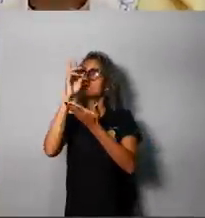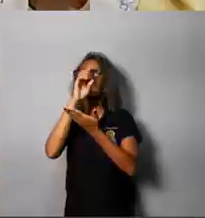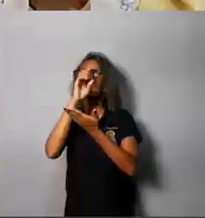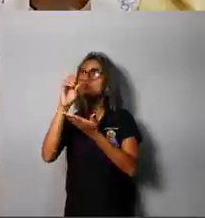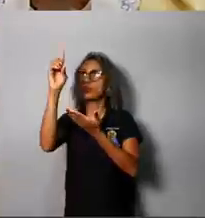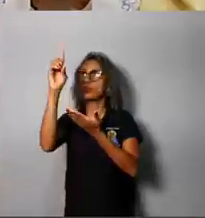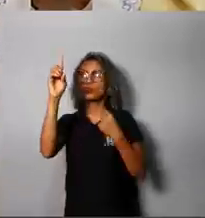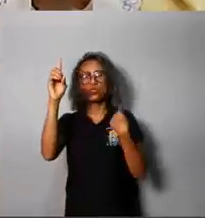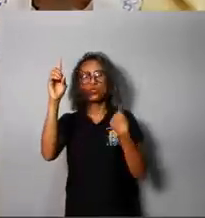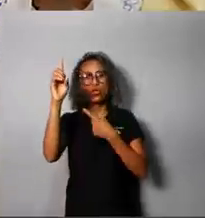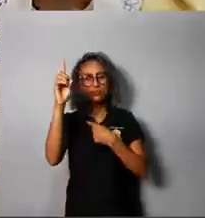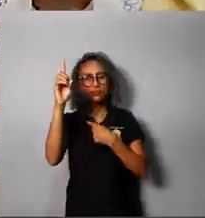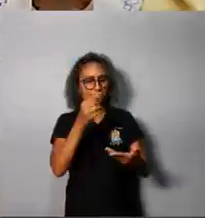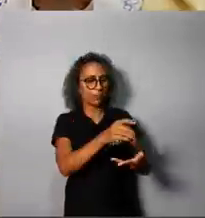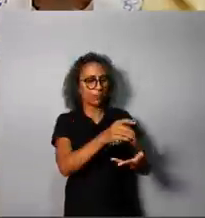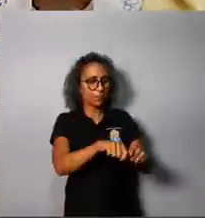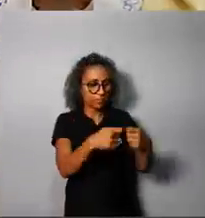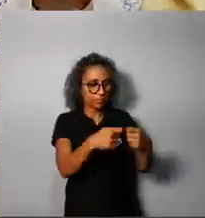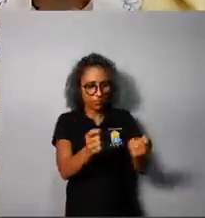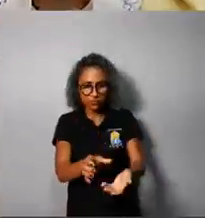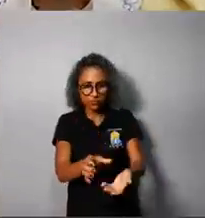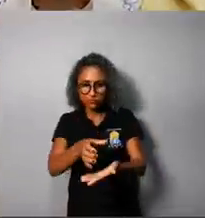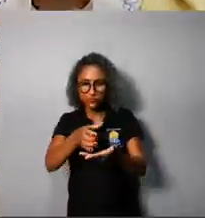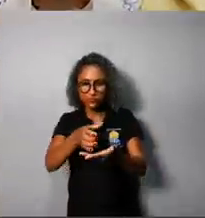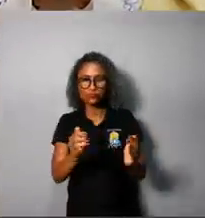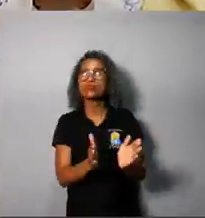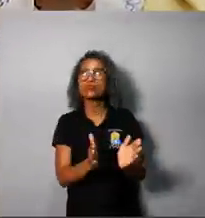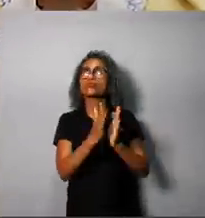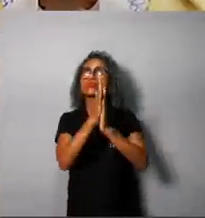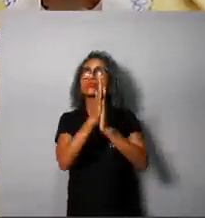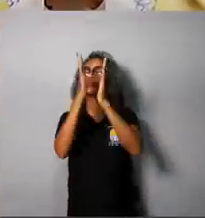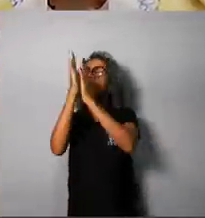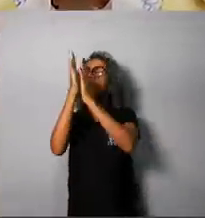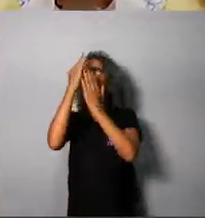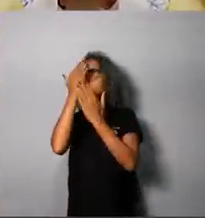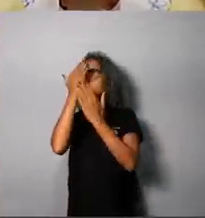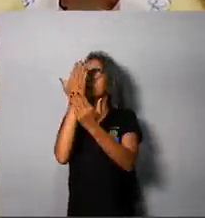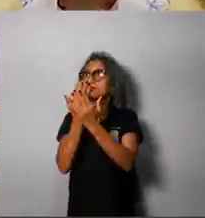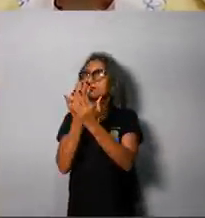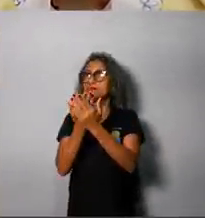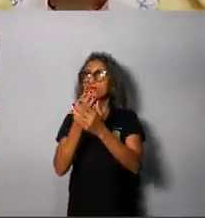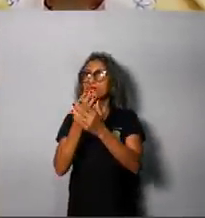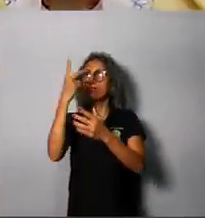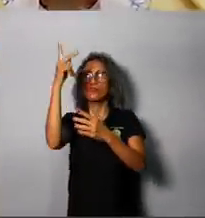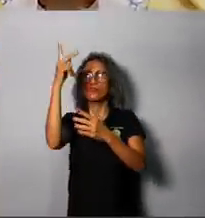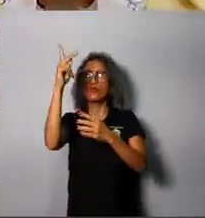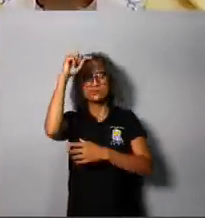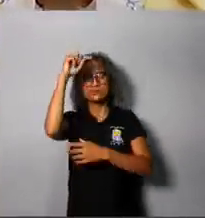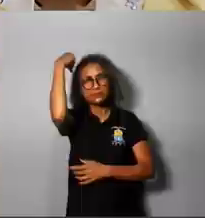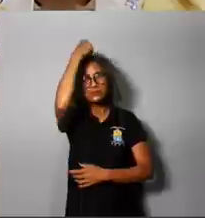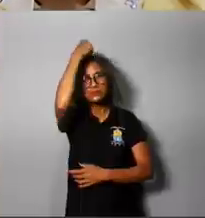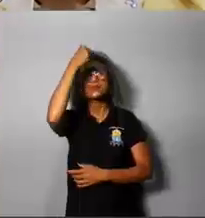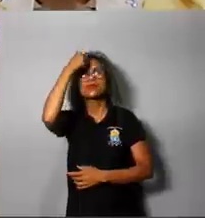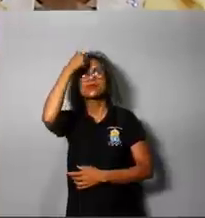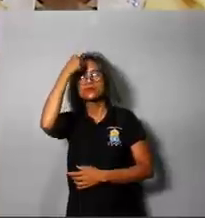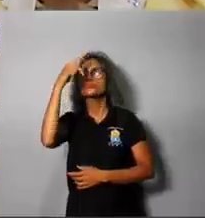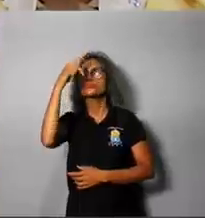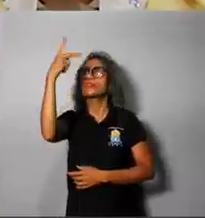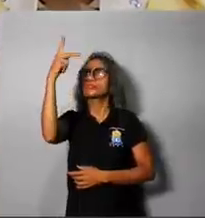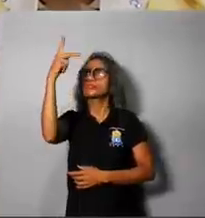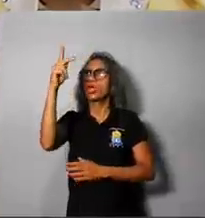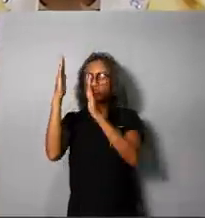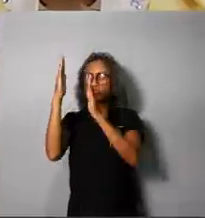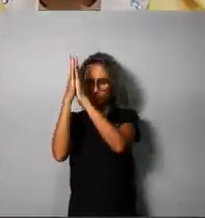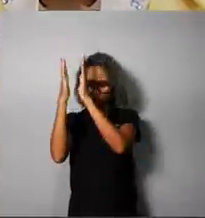vossos santos, e confiamos que por sua intercessão nos liberteis dos